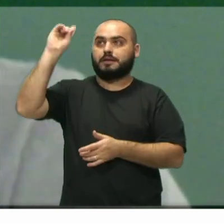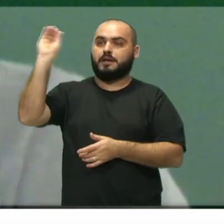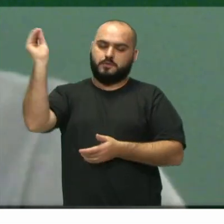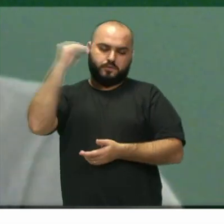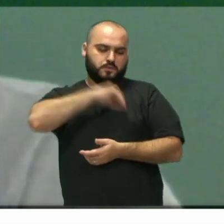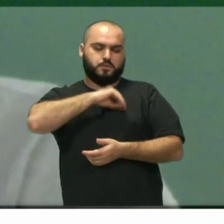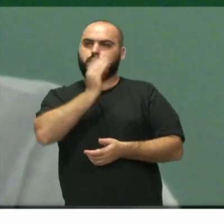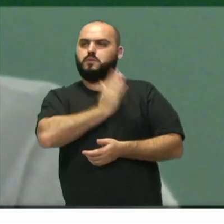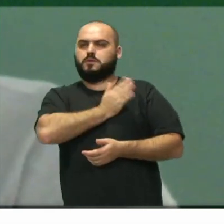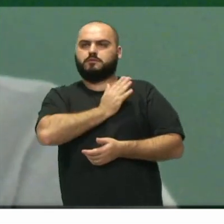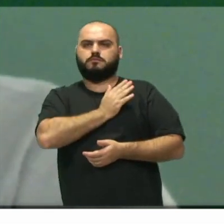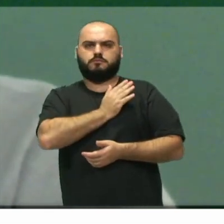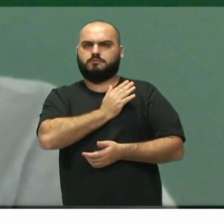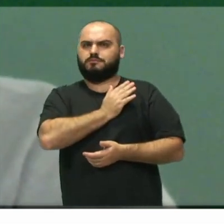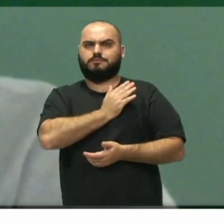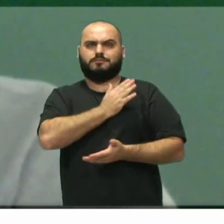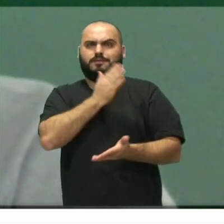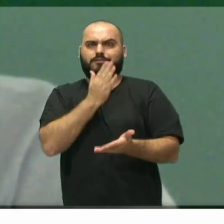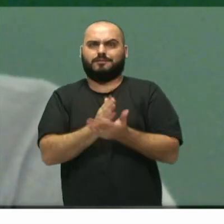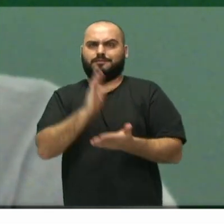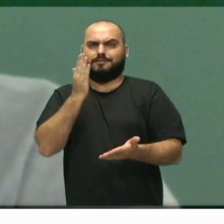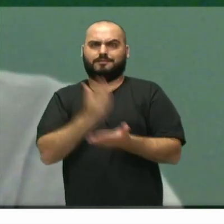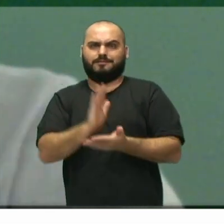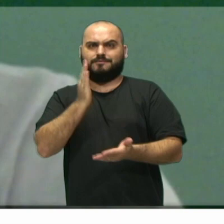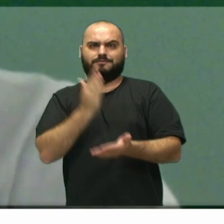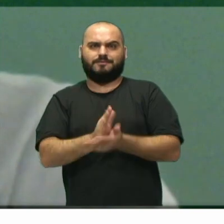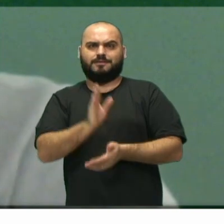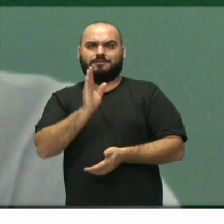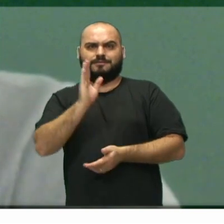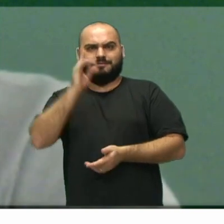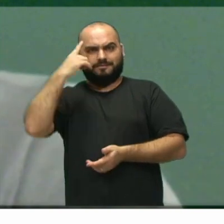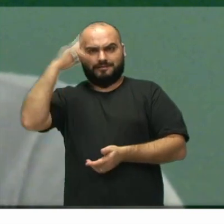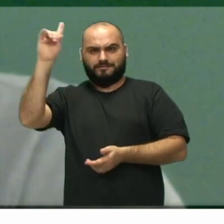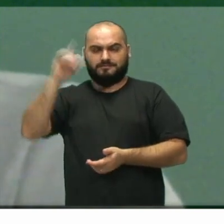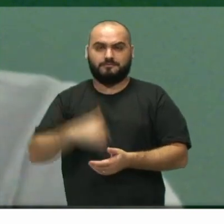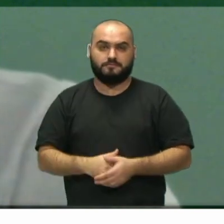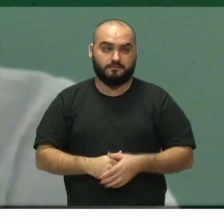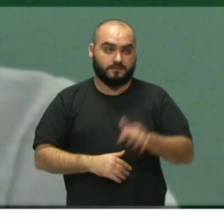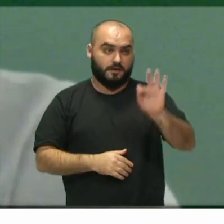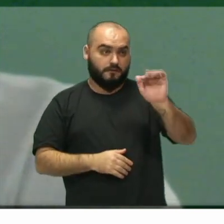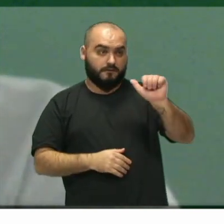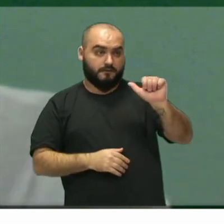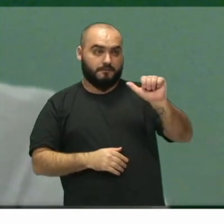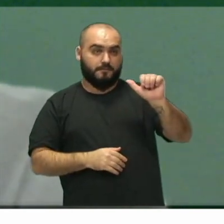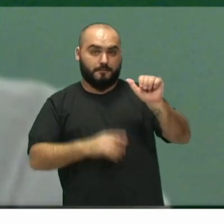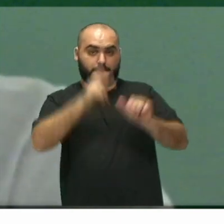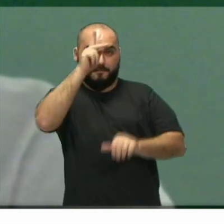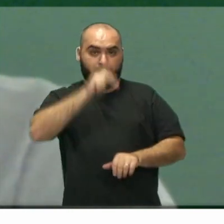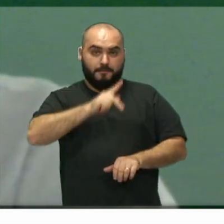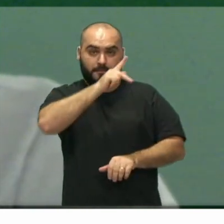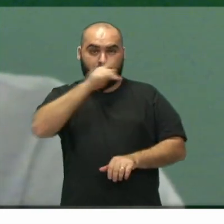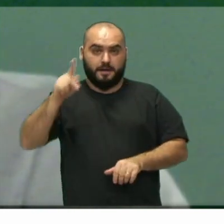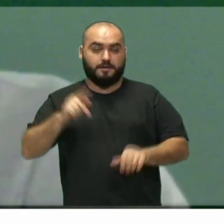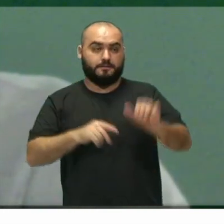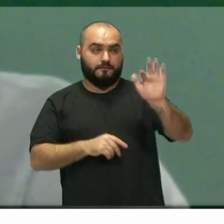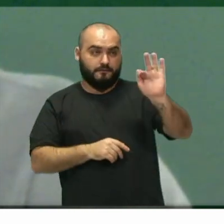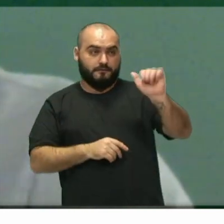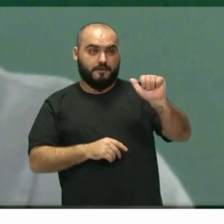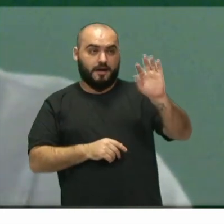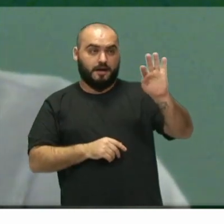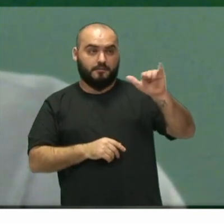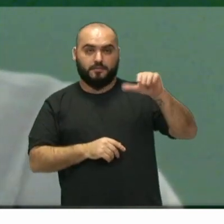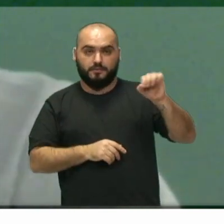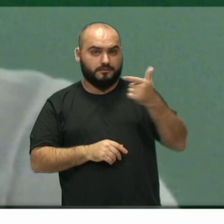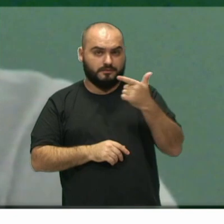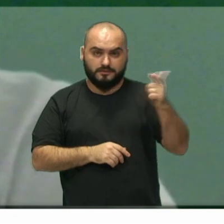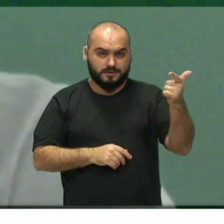Isso não tem nada a ver com Deus. Se fosse assim, o padre Fábio de Mello não teria crise de pânico, o padre Marcelo não